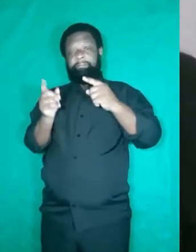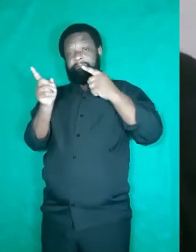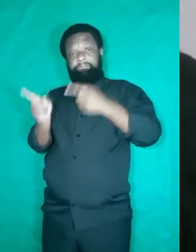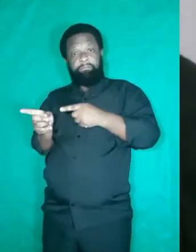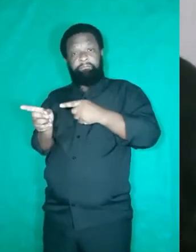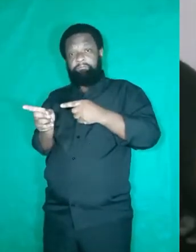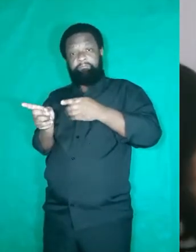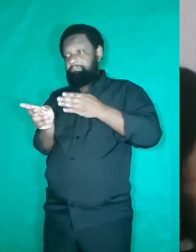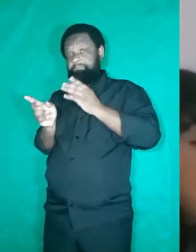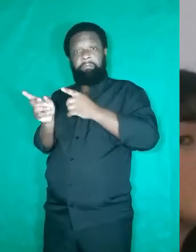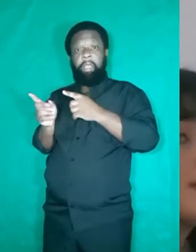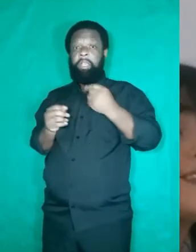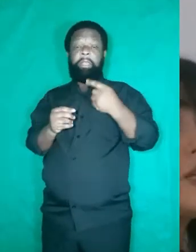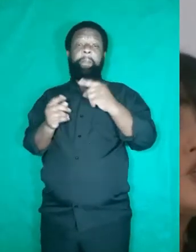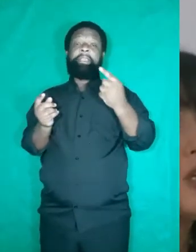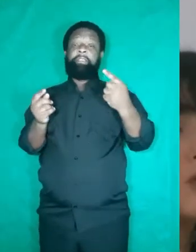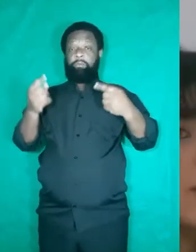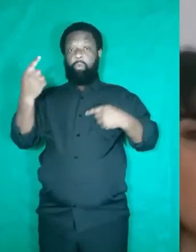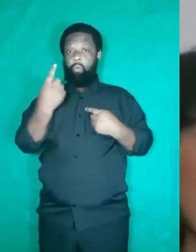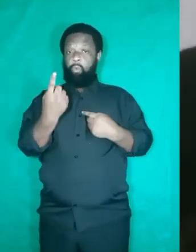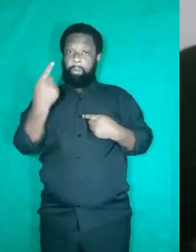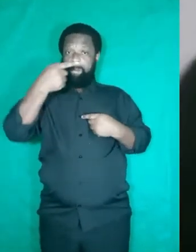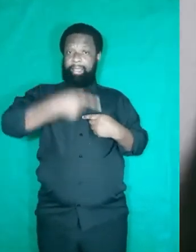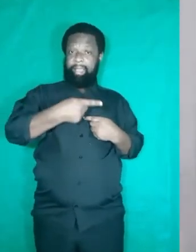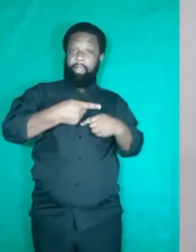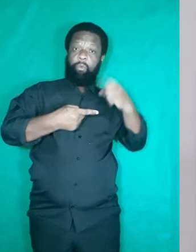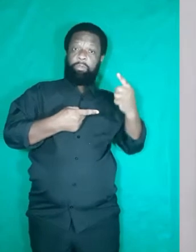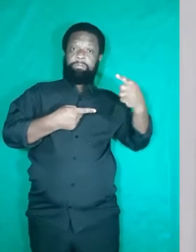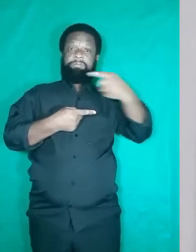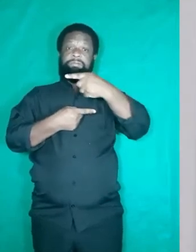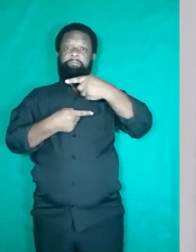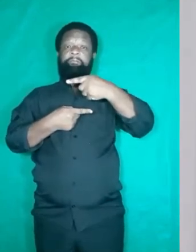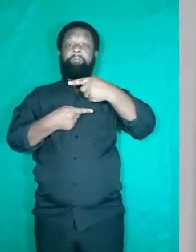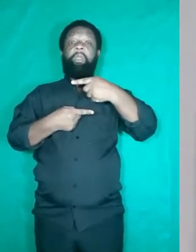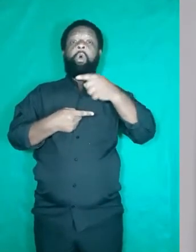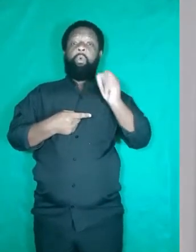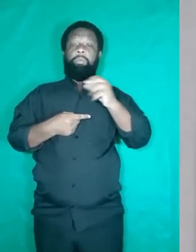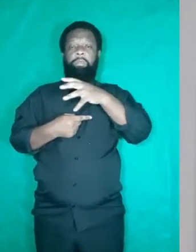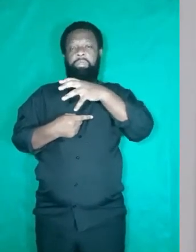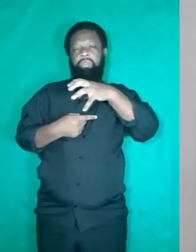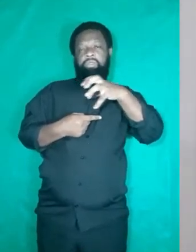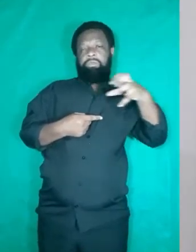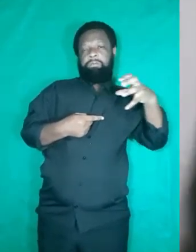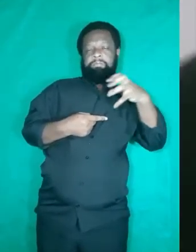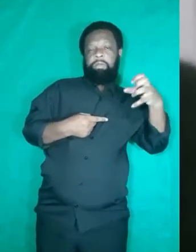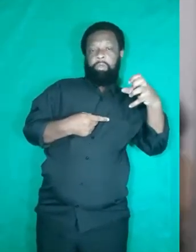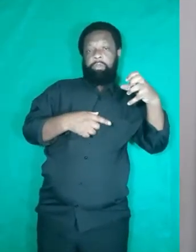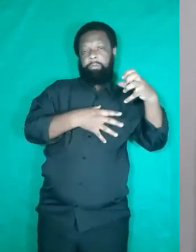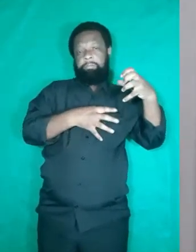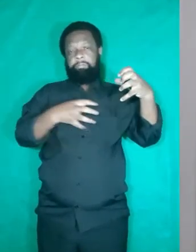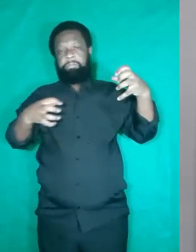na horizontal, mas estão em sentidos opostos, ou seja, um está puxando para cá e o outro